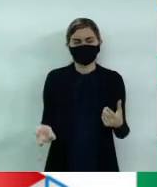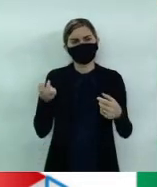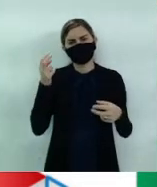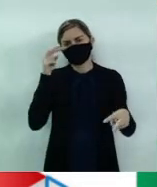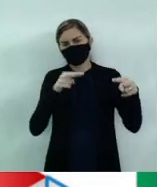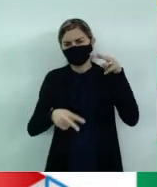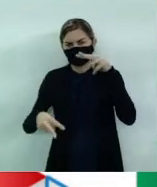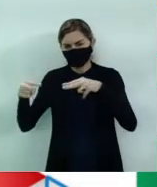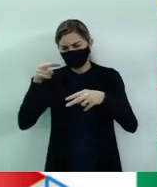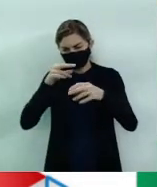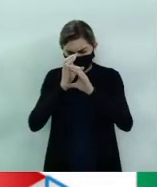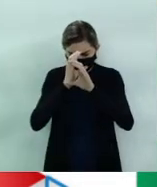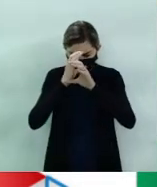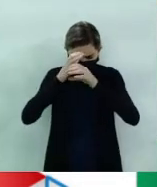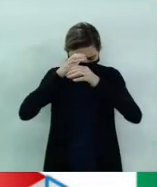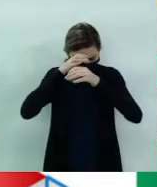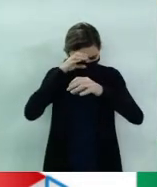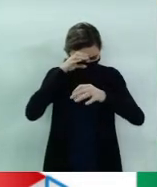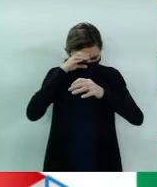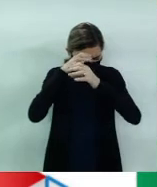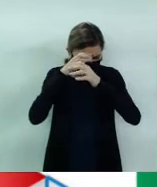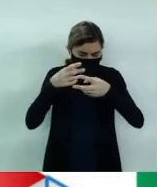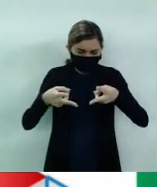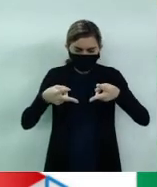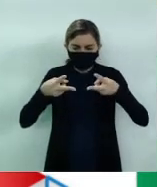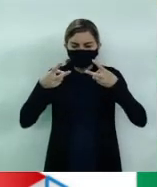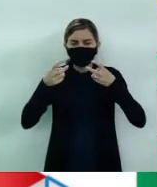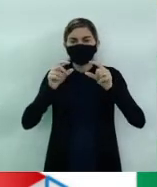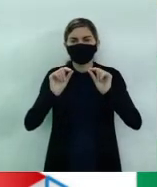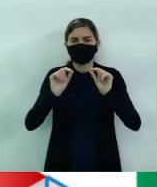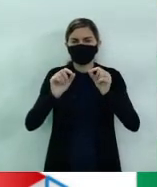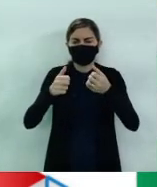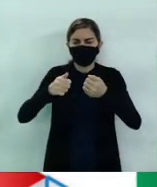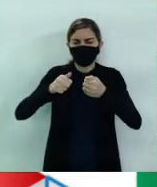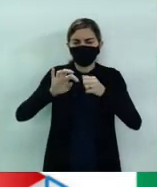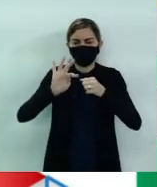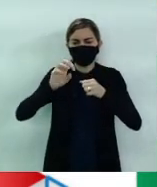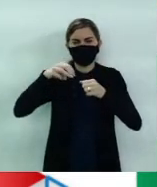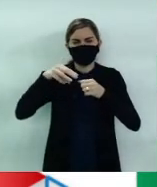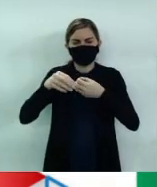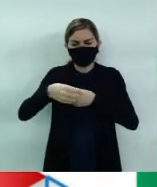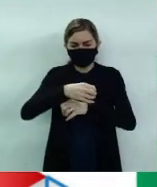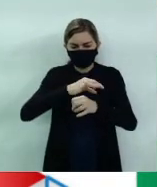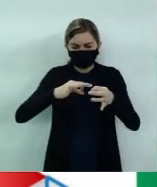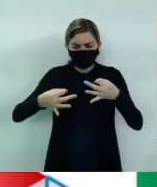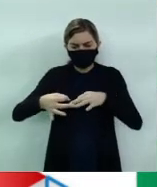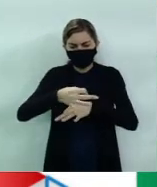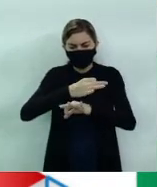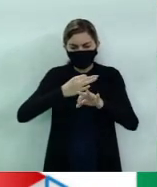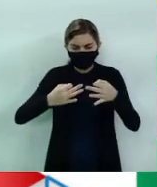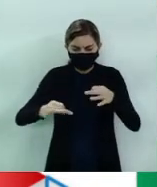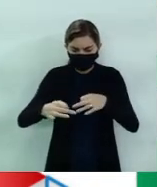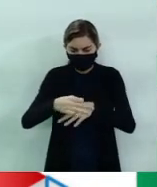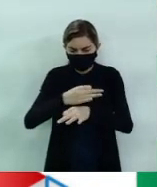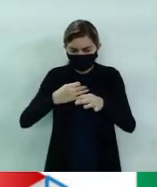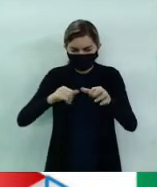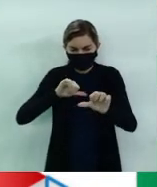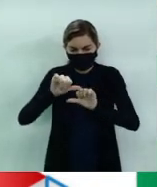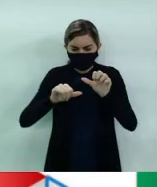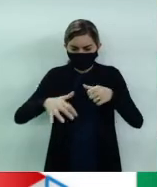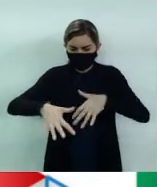Olhando microscopicamente, percebemos que os átomos, íons ou moléculas, elas passam por